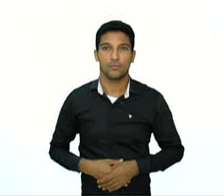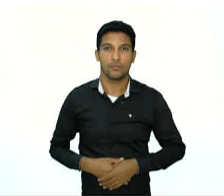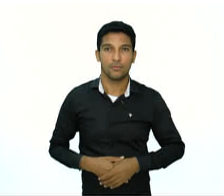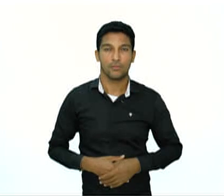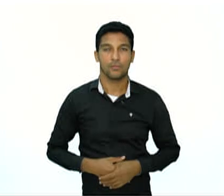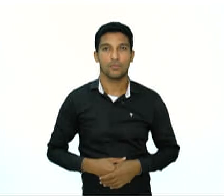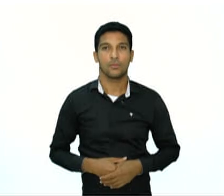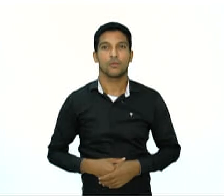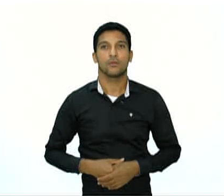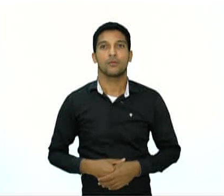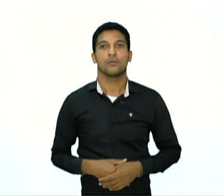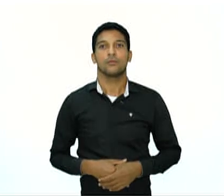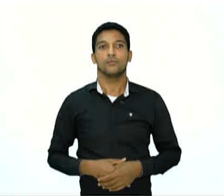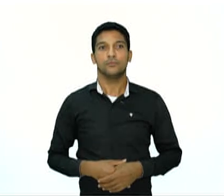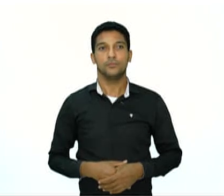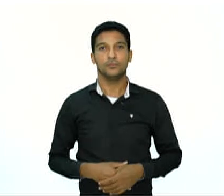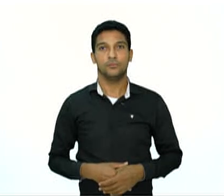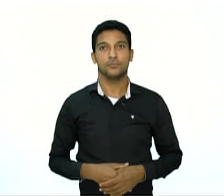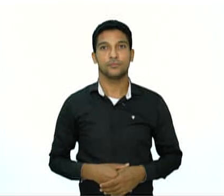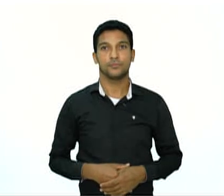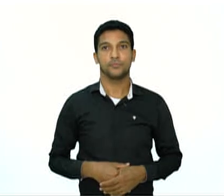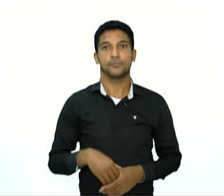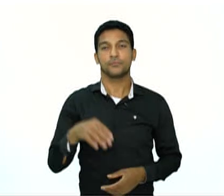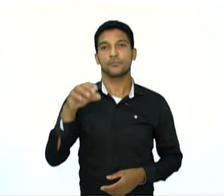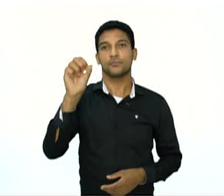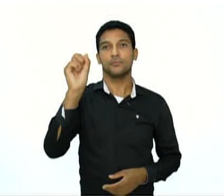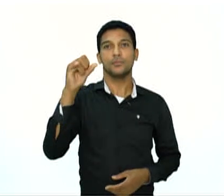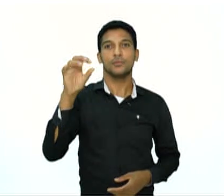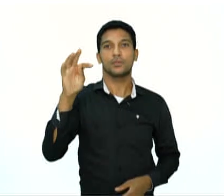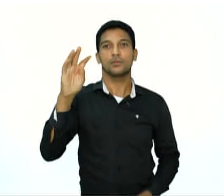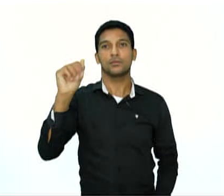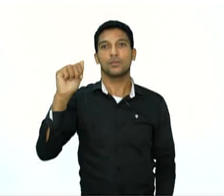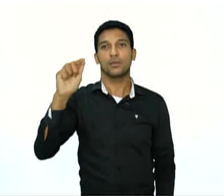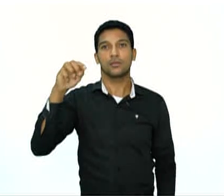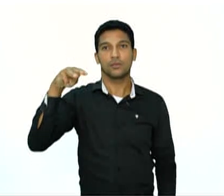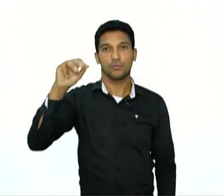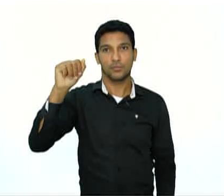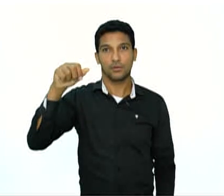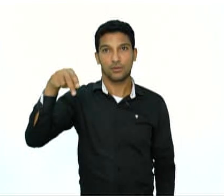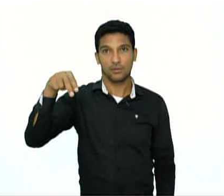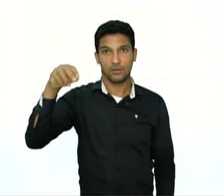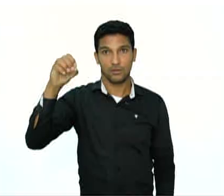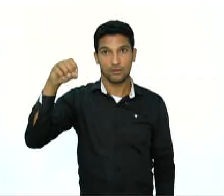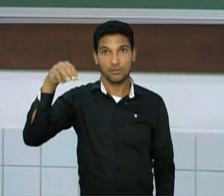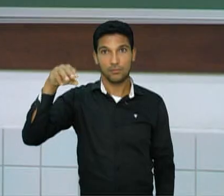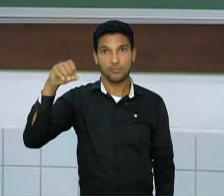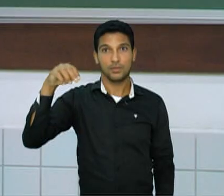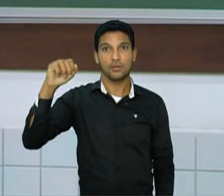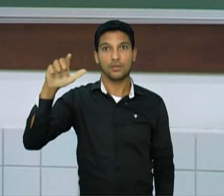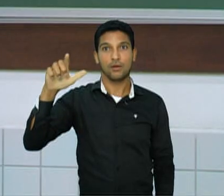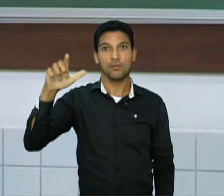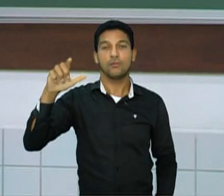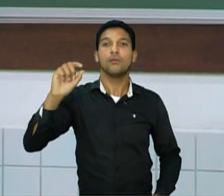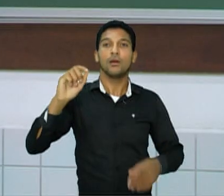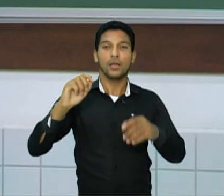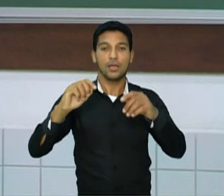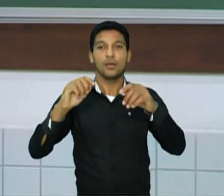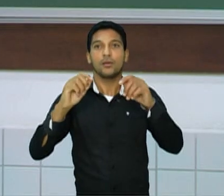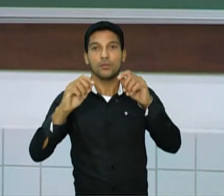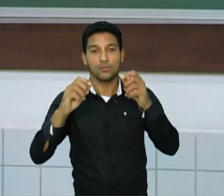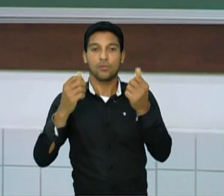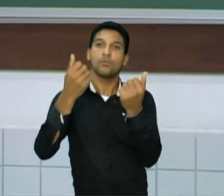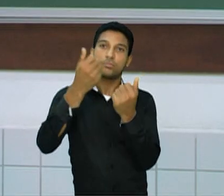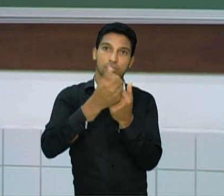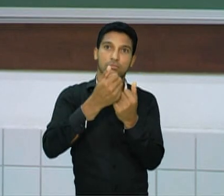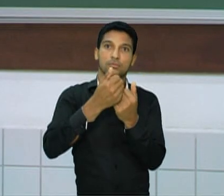nominal. Isso quer dizer que podem ser trocadas por um pronome demonstrativo. Você não precisa gravar que é pronome